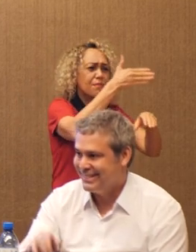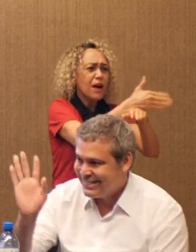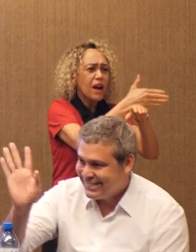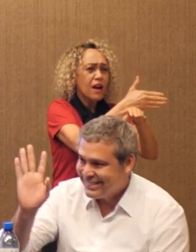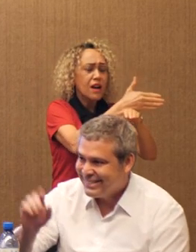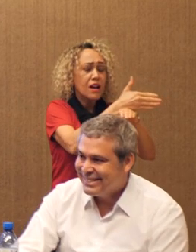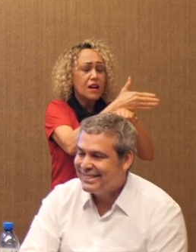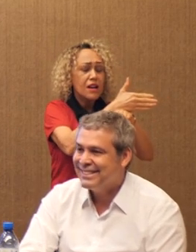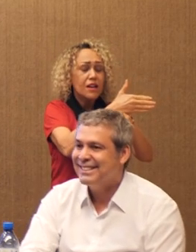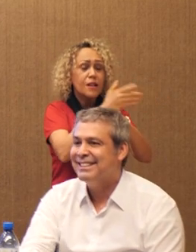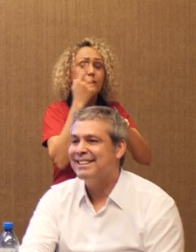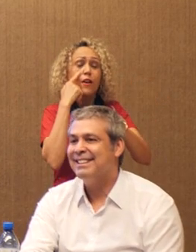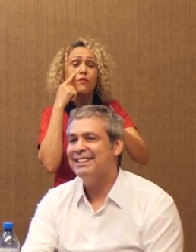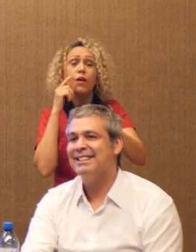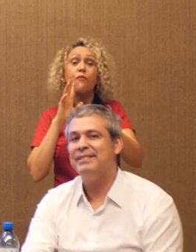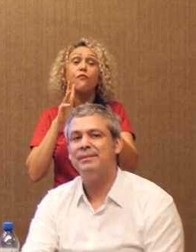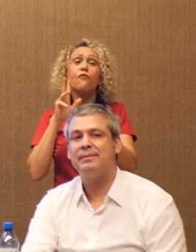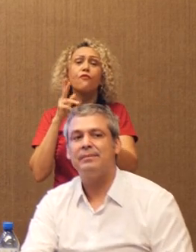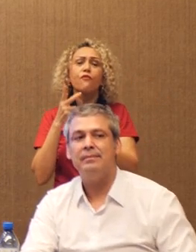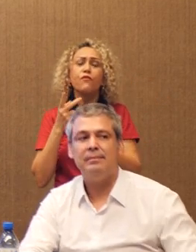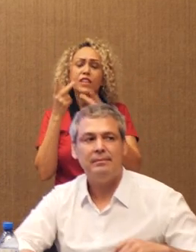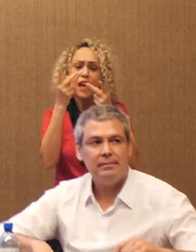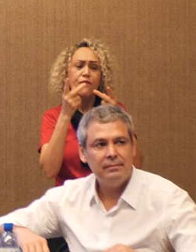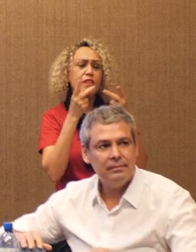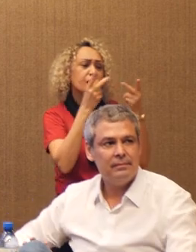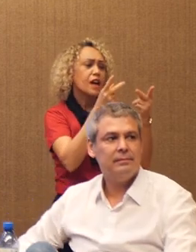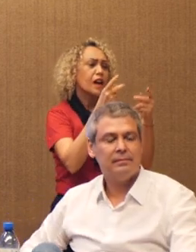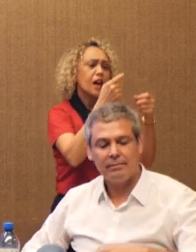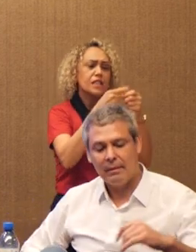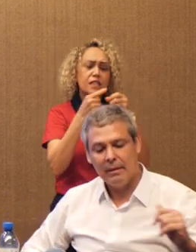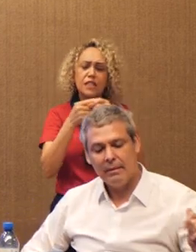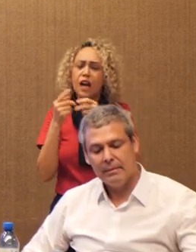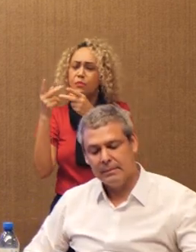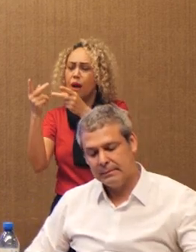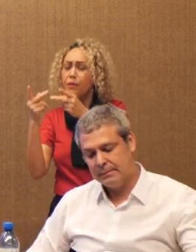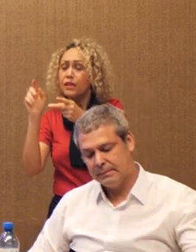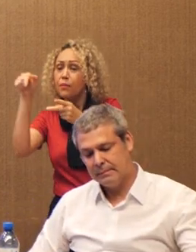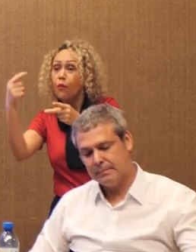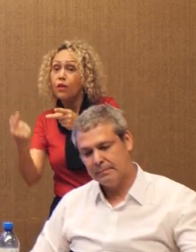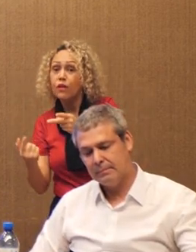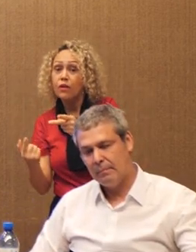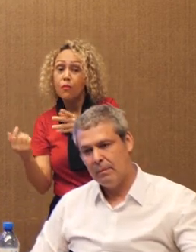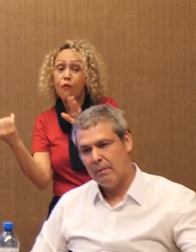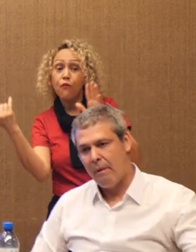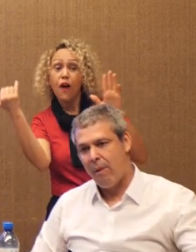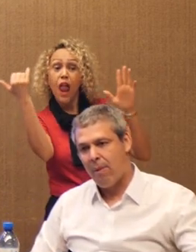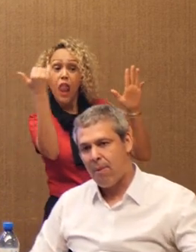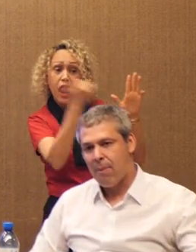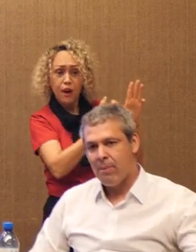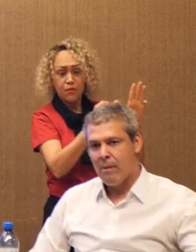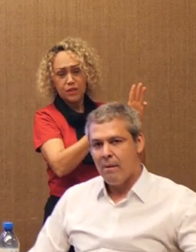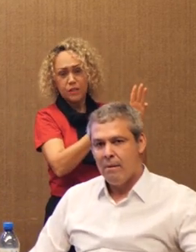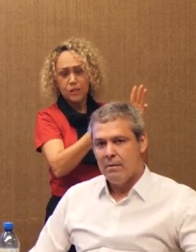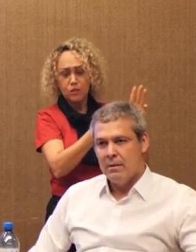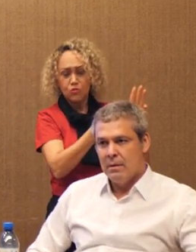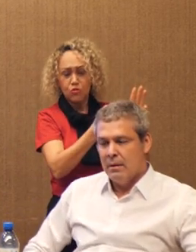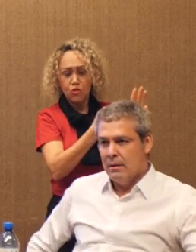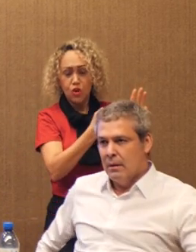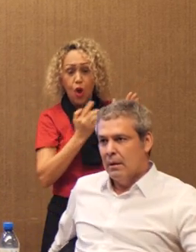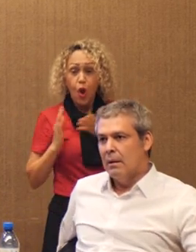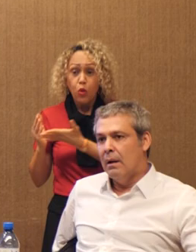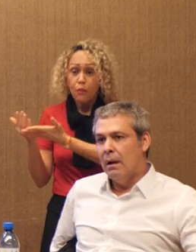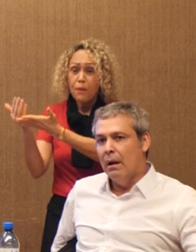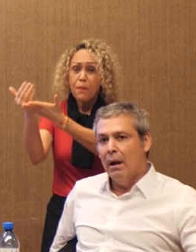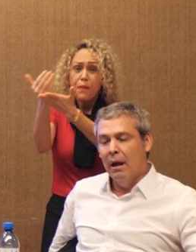Lula esta realidade. Nós somos agentes de um mesmo projeto. Então nós precisamos também valorizar o